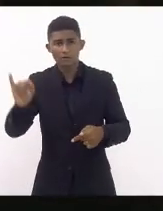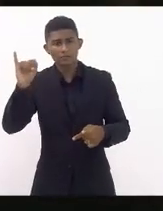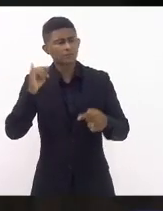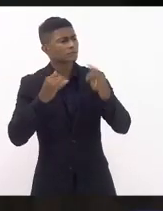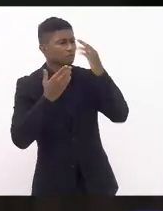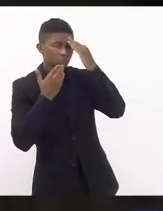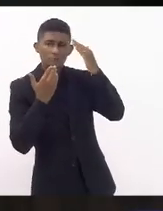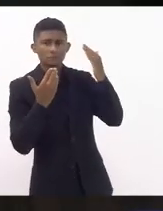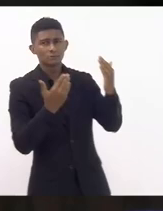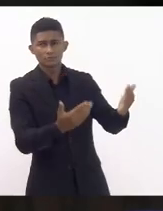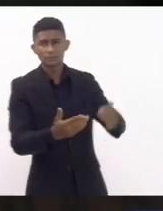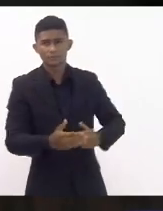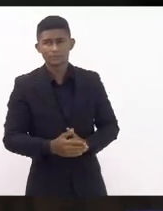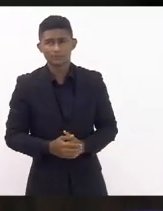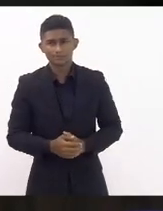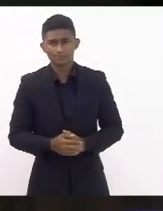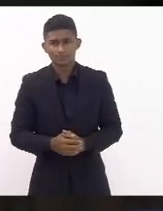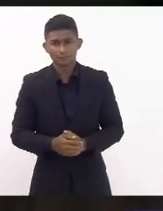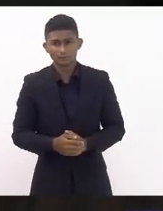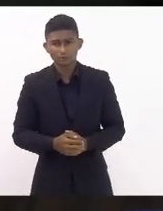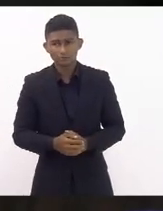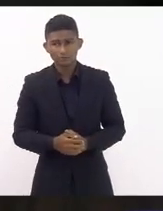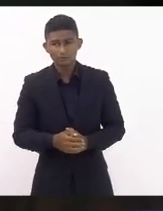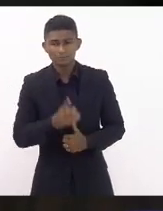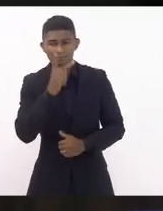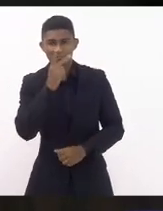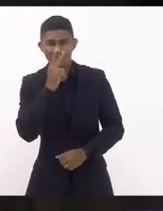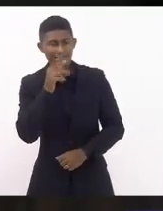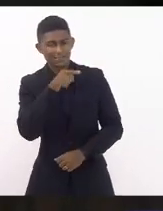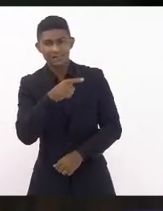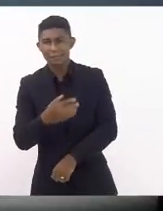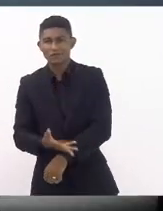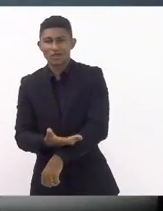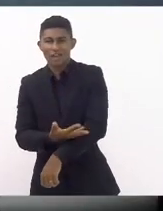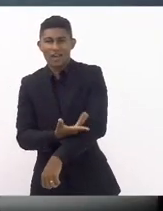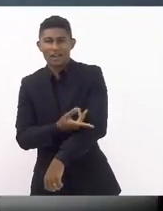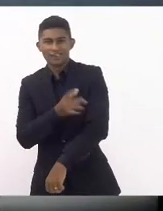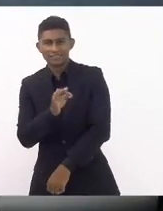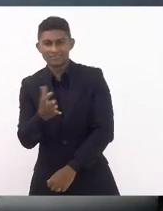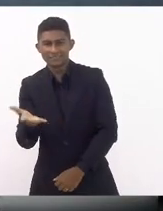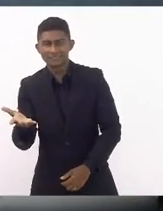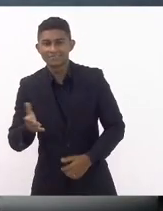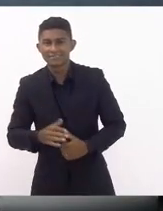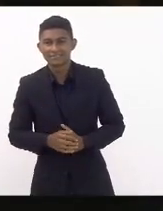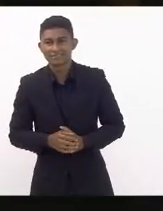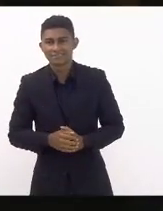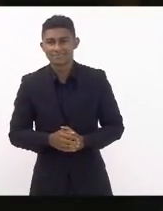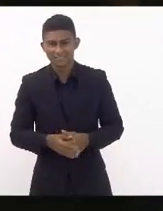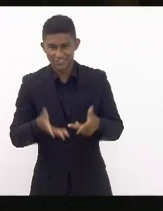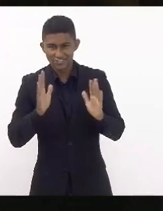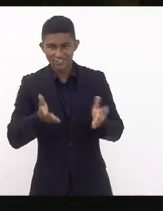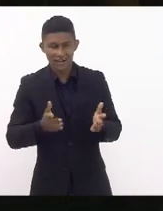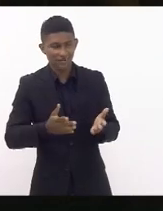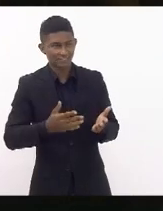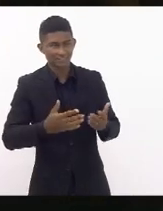e pela sensibilidade. É que a enfermeira, às vezes, também fica mais emocionada, né, deputada Renata? Já fizeram as pazes,